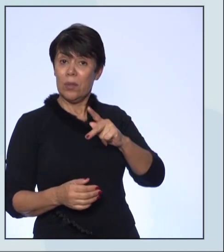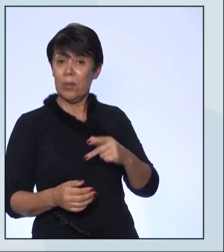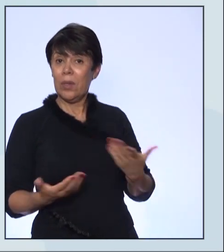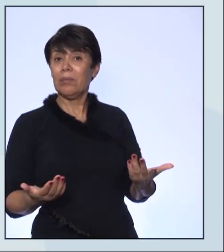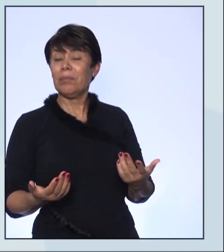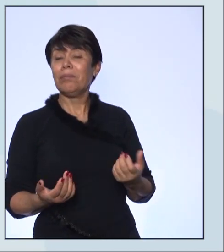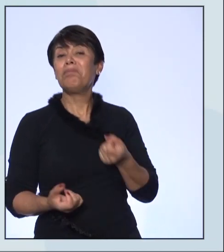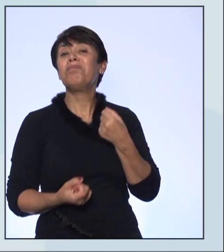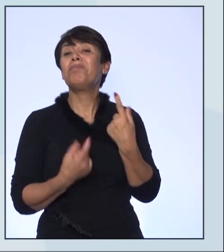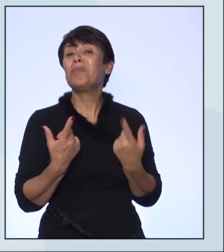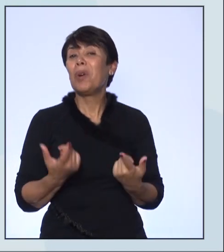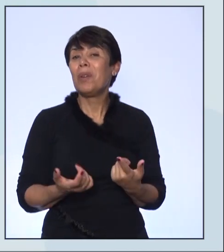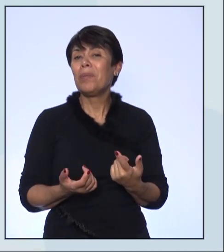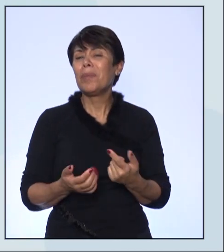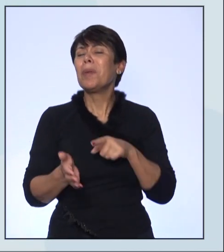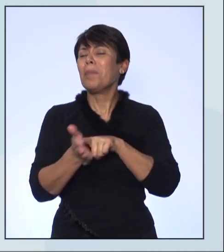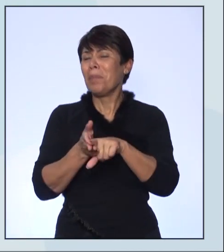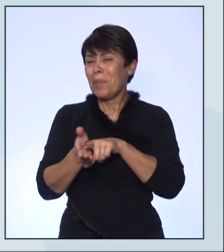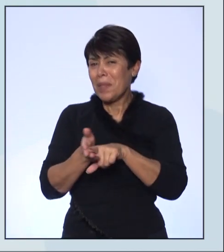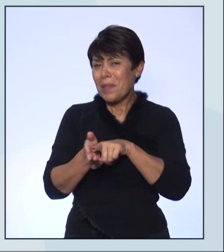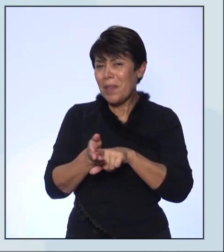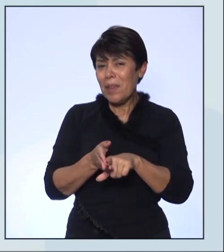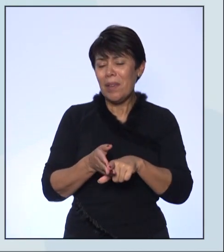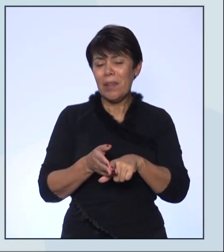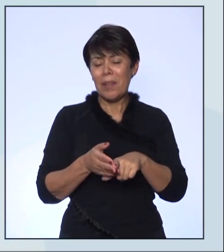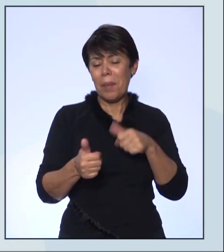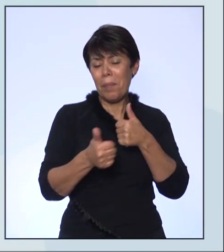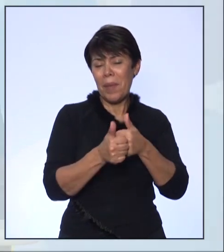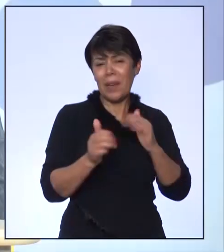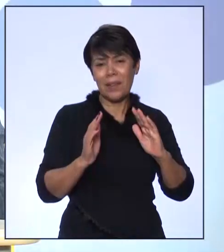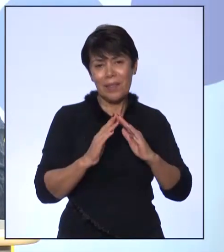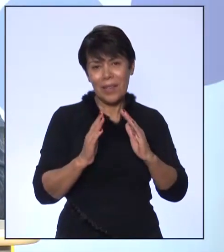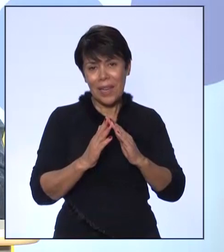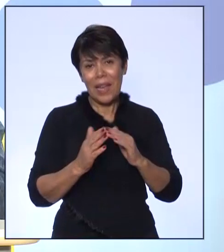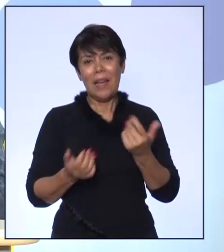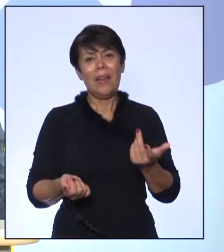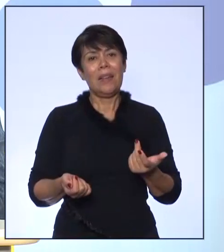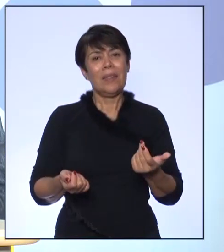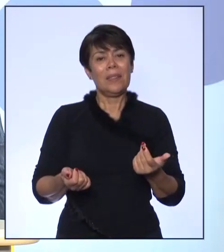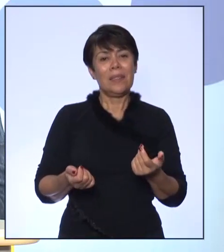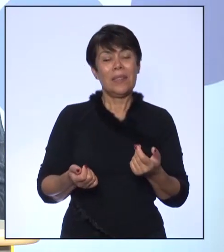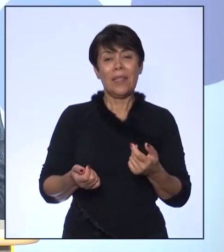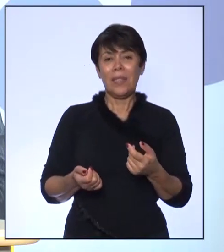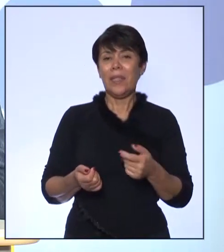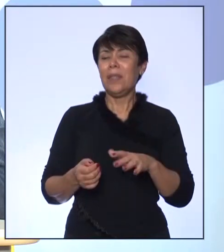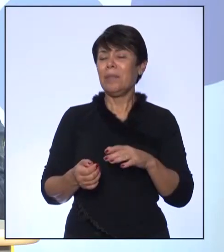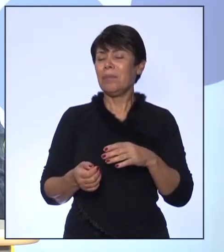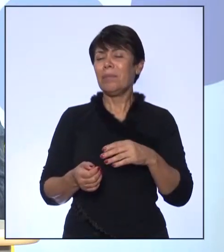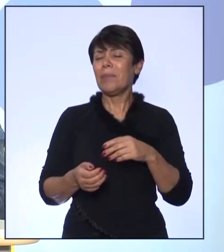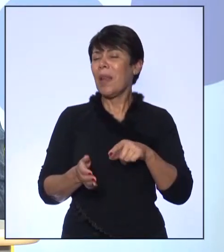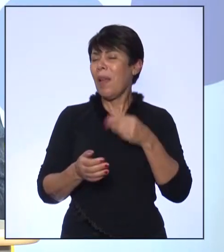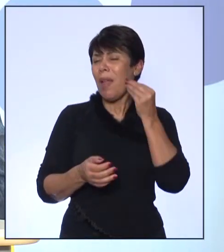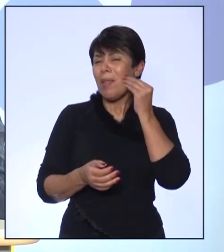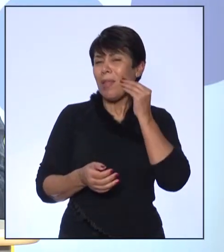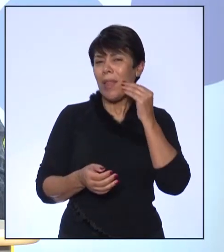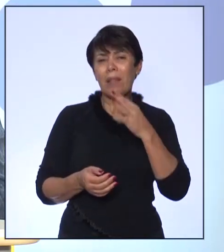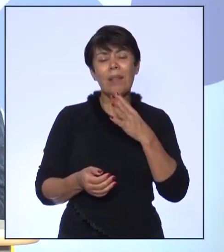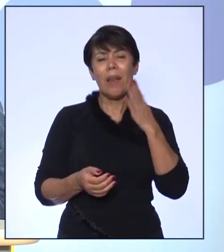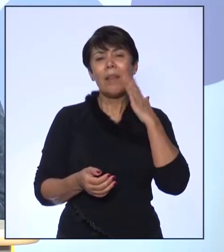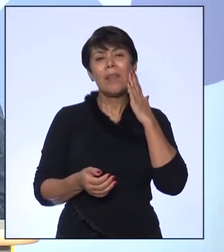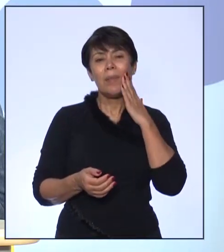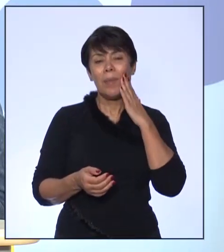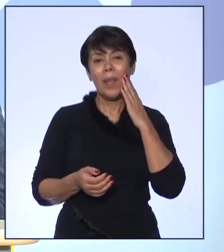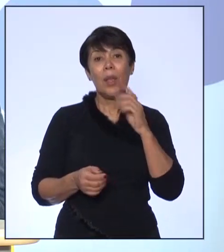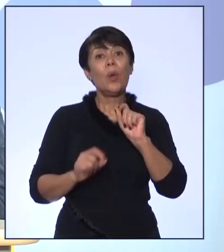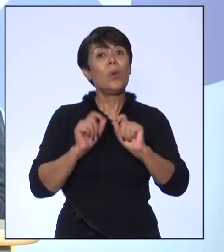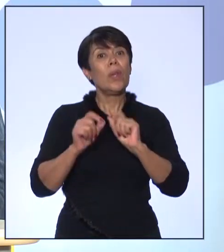tá? Então, dá uma pesquisadinha no bairro, dá uma andadinha, né? E dá uma olhada. O que tem assim mais próximo